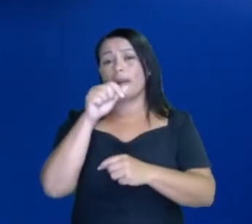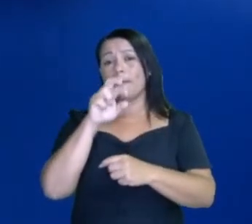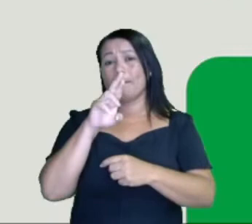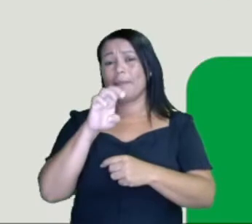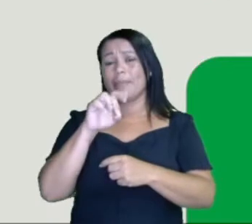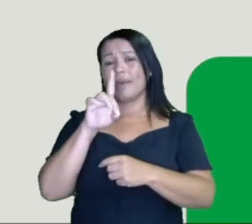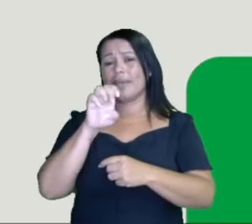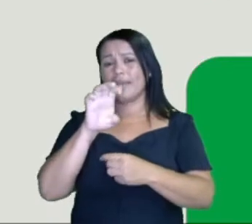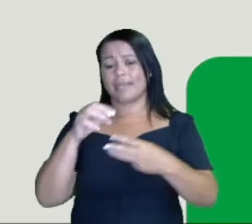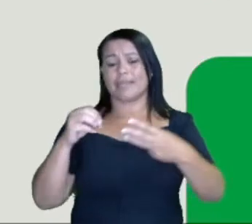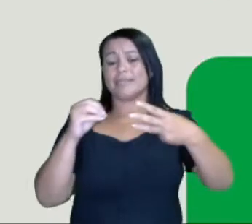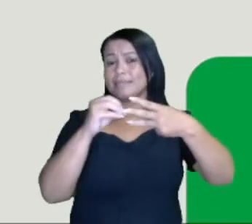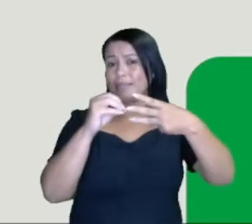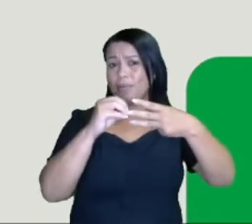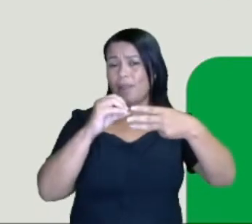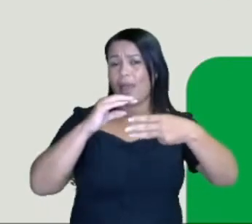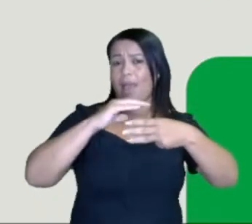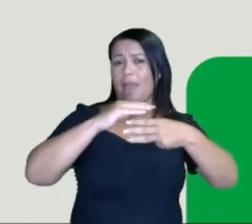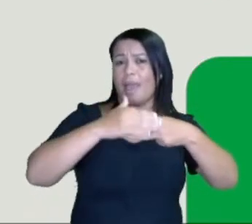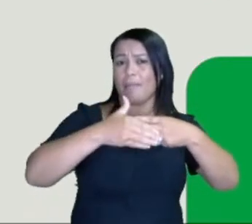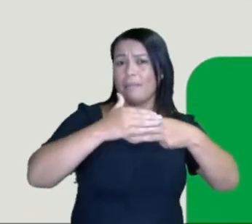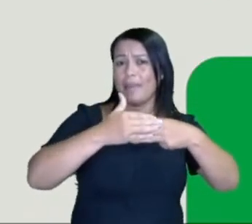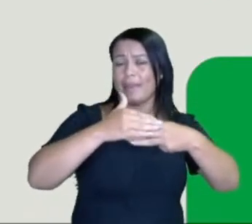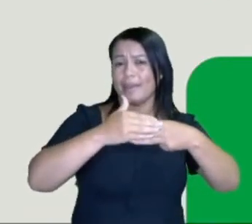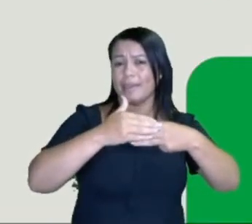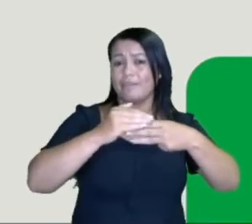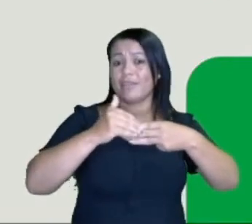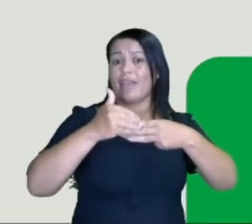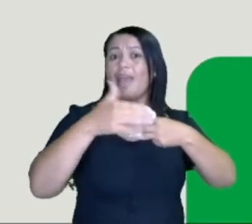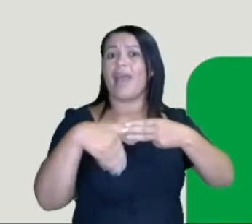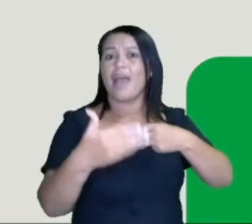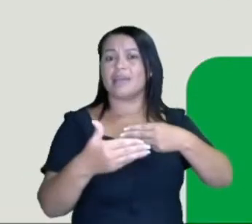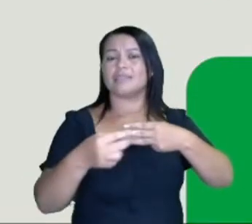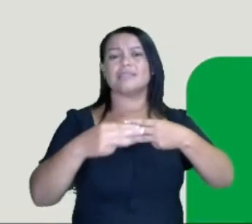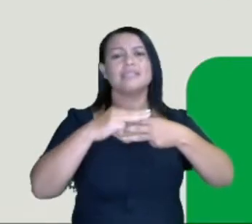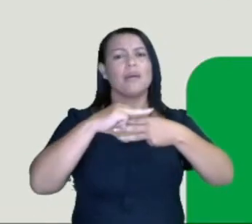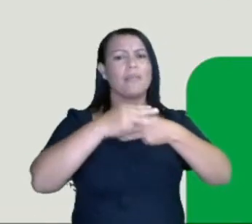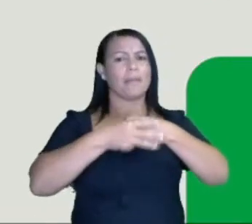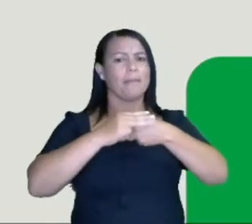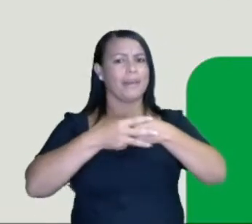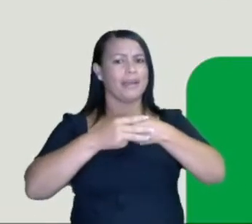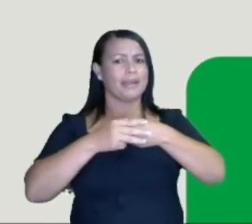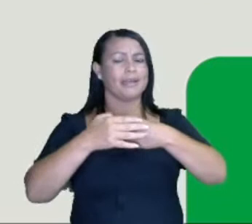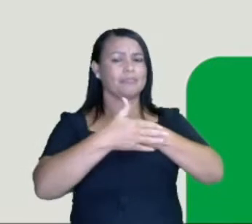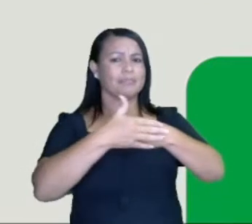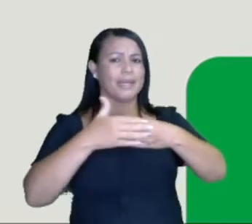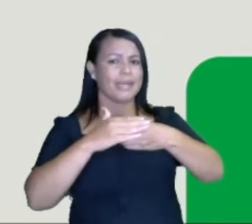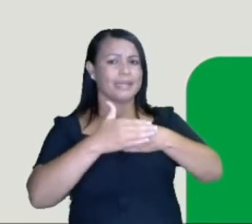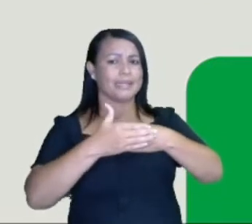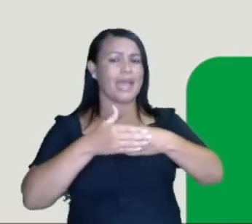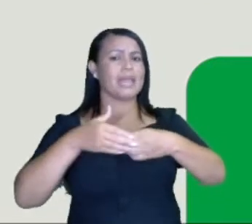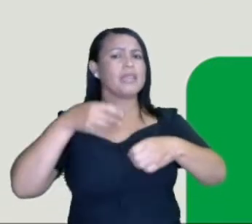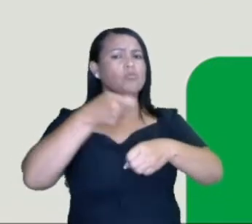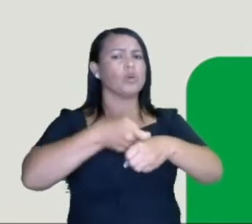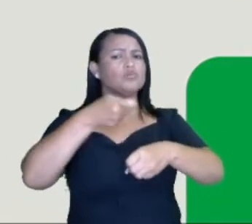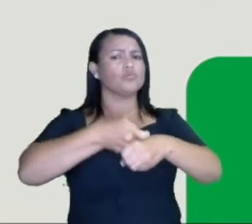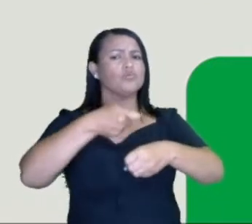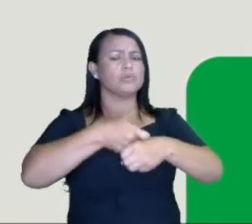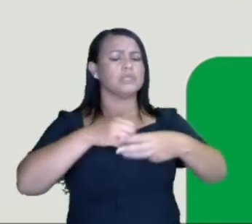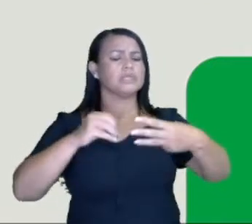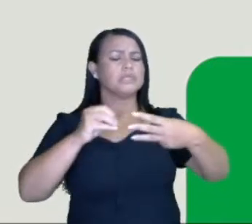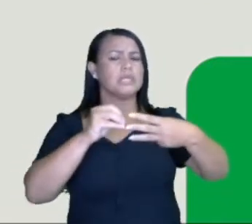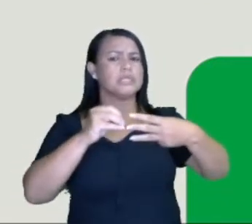celular, ela fica antes da membrana plasmática e ela dá certa dureza à célula, evitando